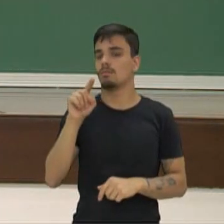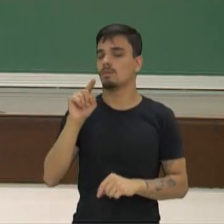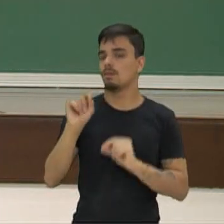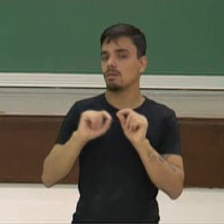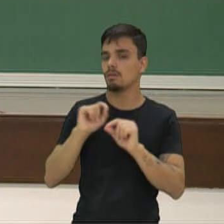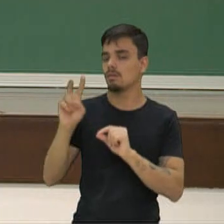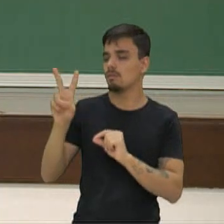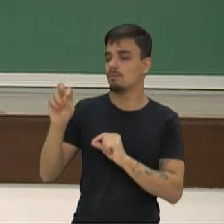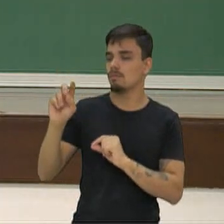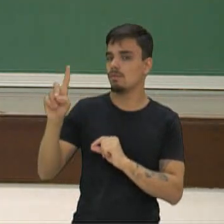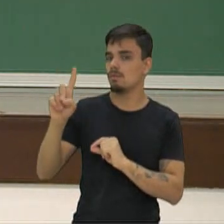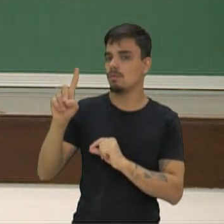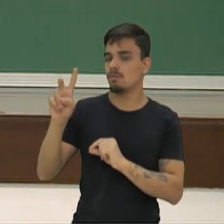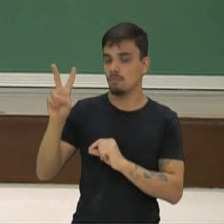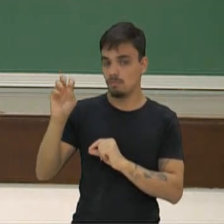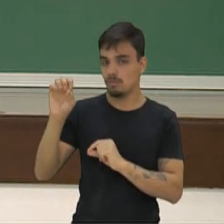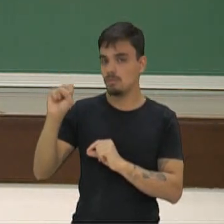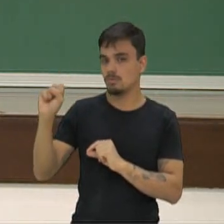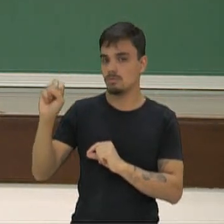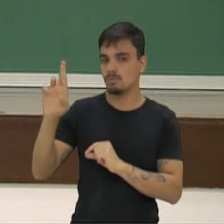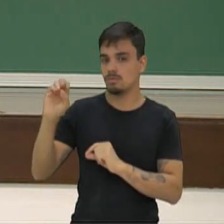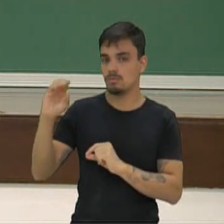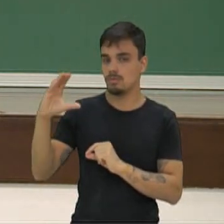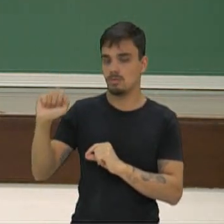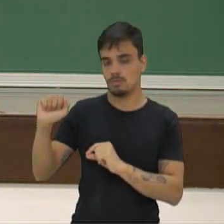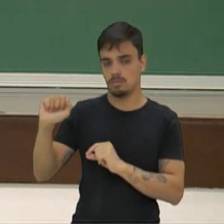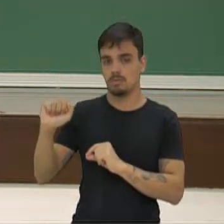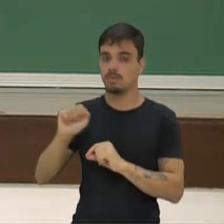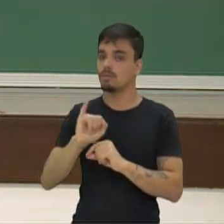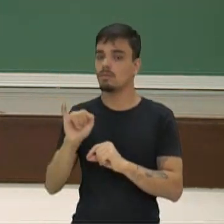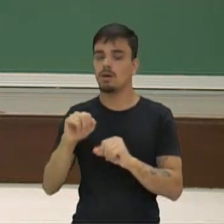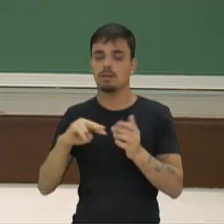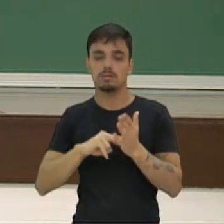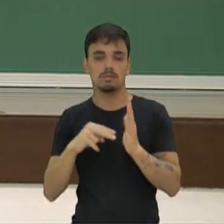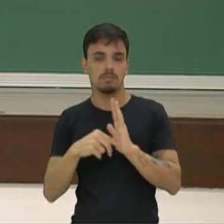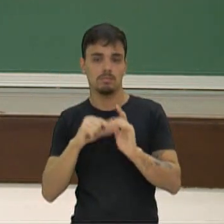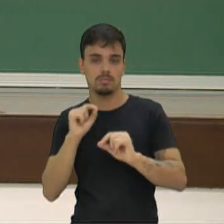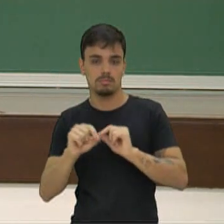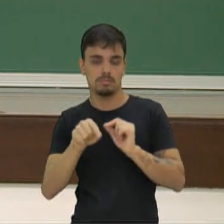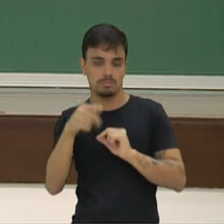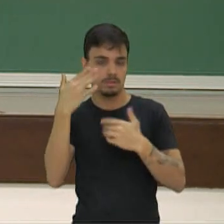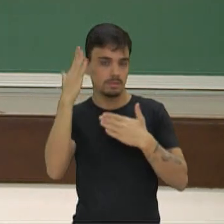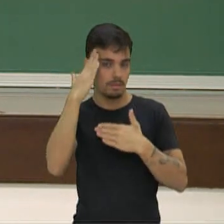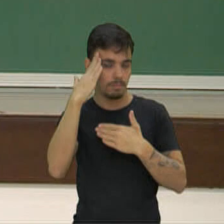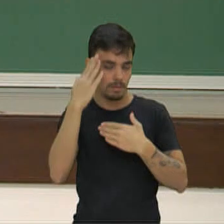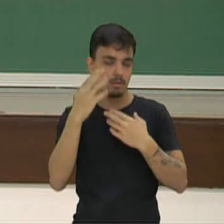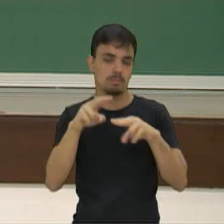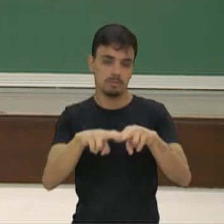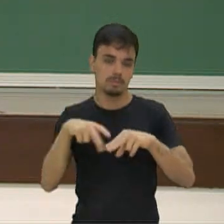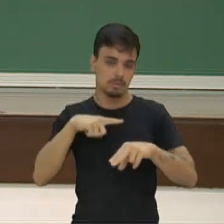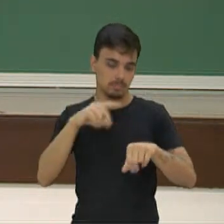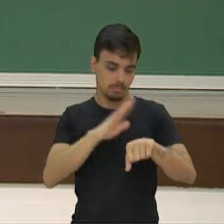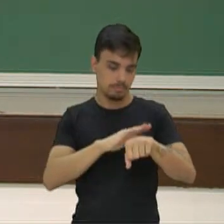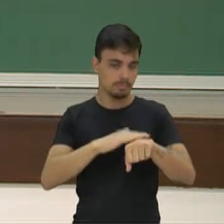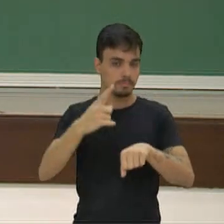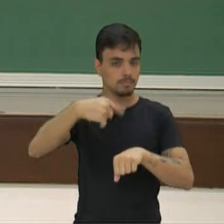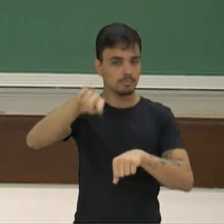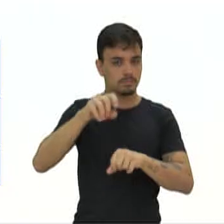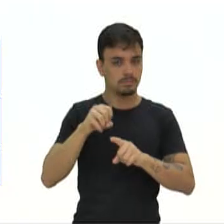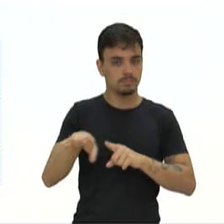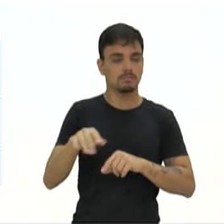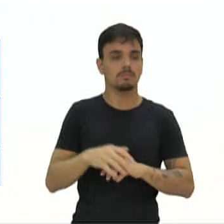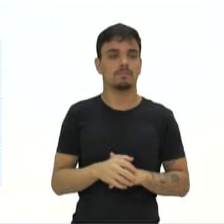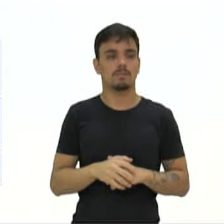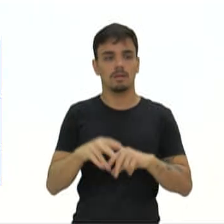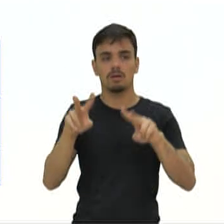Vossoroca, embora a questão não fosse Vossoroca, mas você tem que saber, por isso que eu estou dedicando um tempo aqui. Olha só o que é uma Vossoroca,